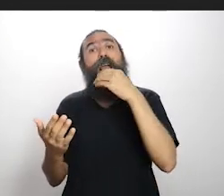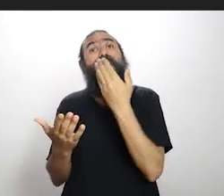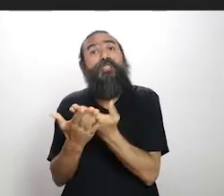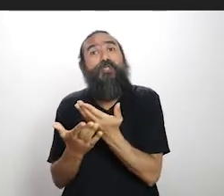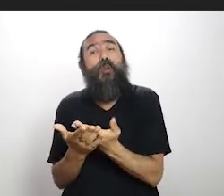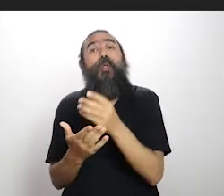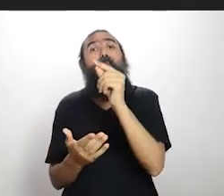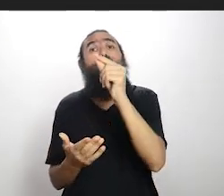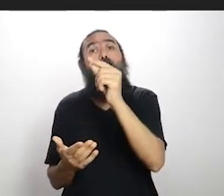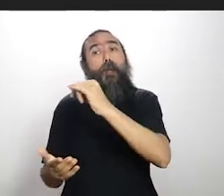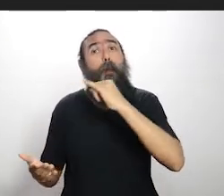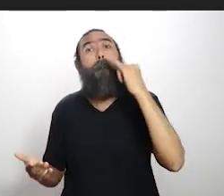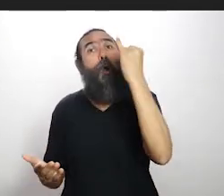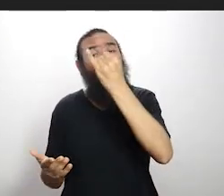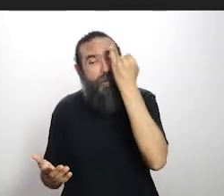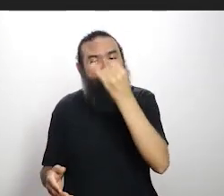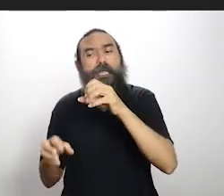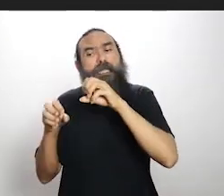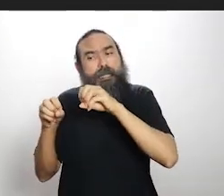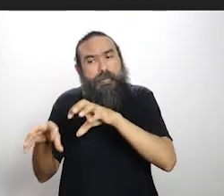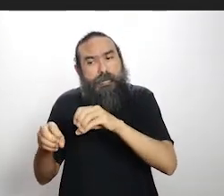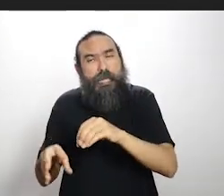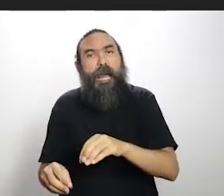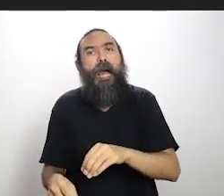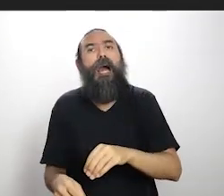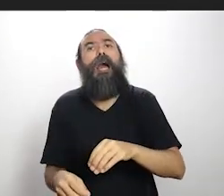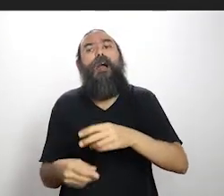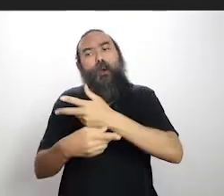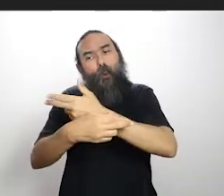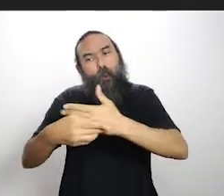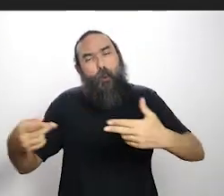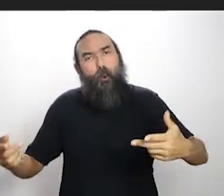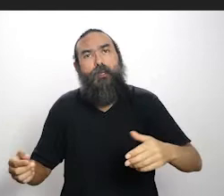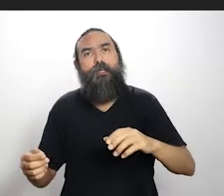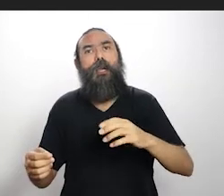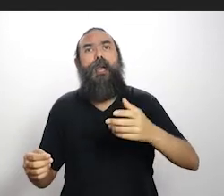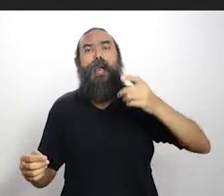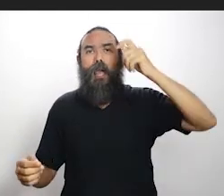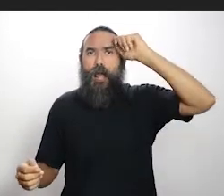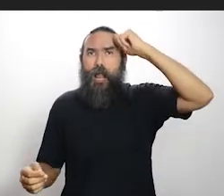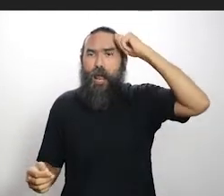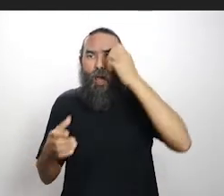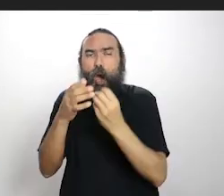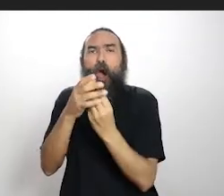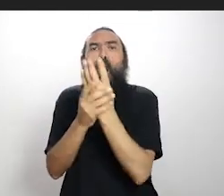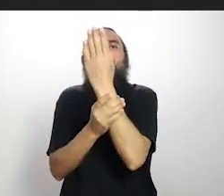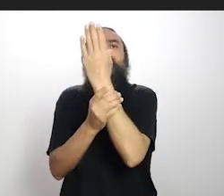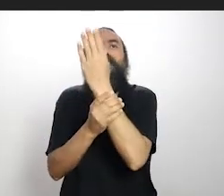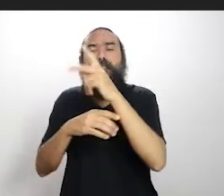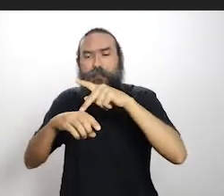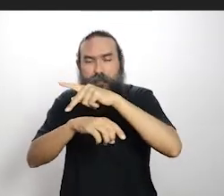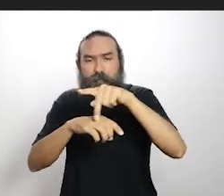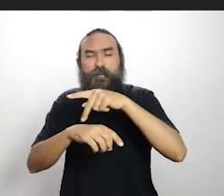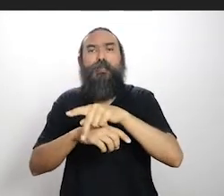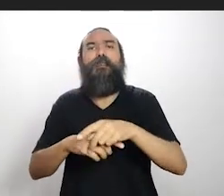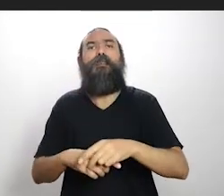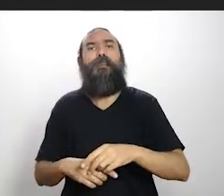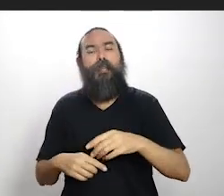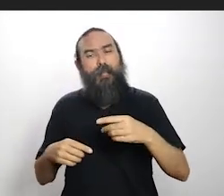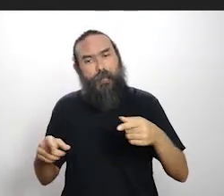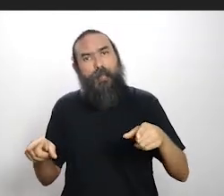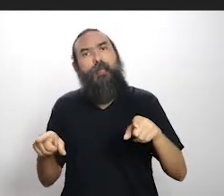a educação afro-indígena nesse currículo. E não só falar da história, mas sim